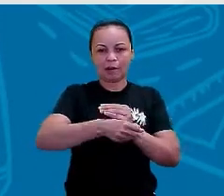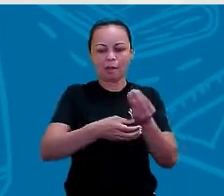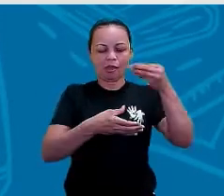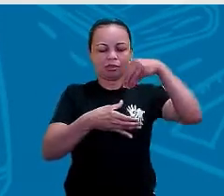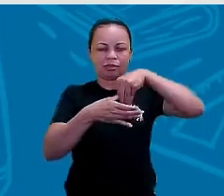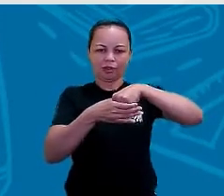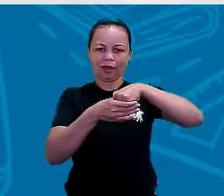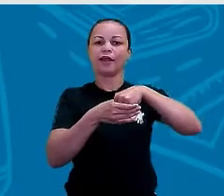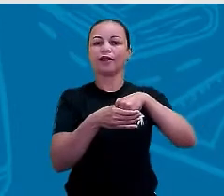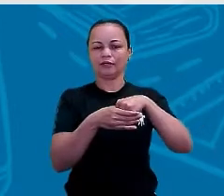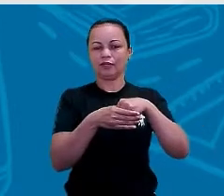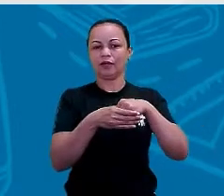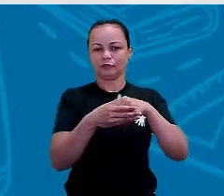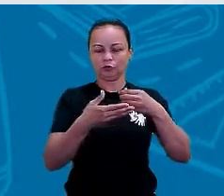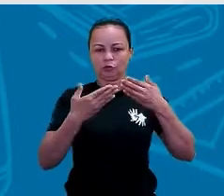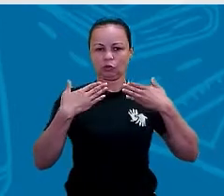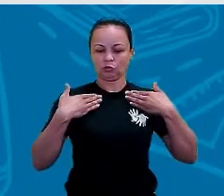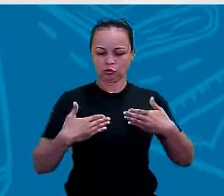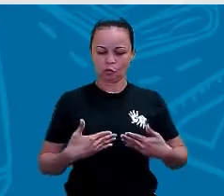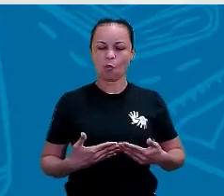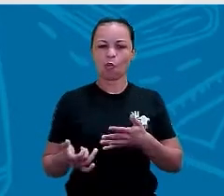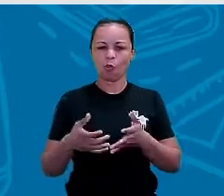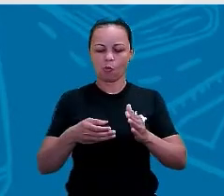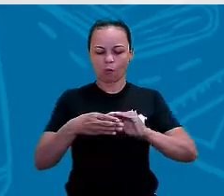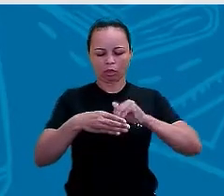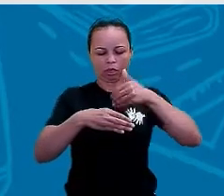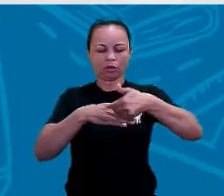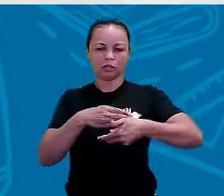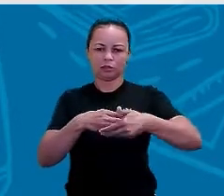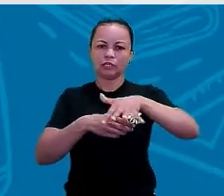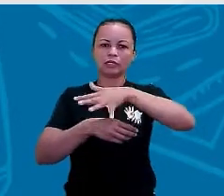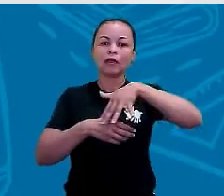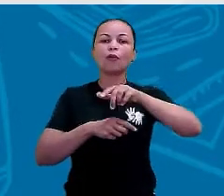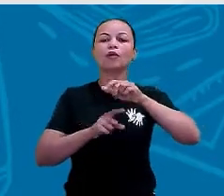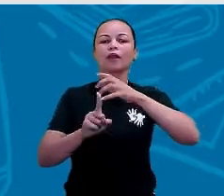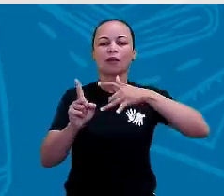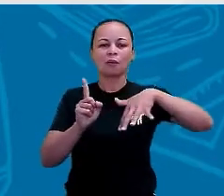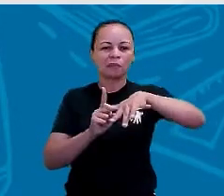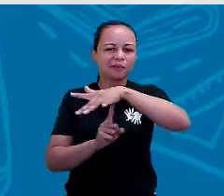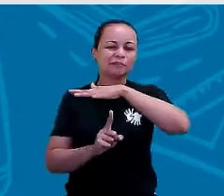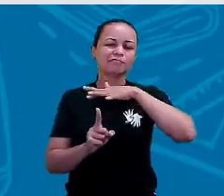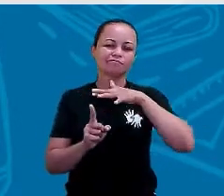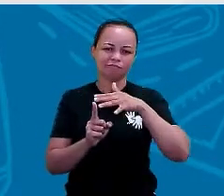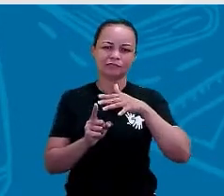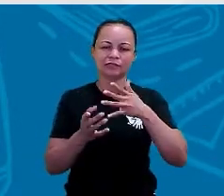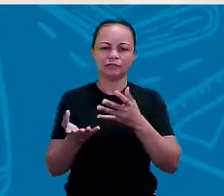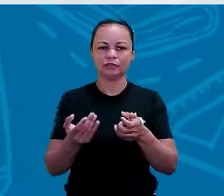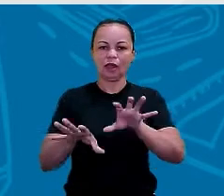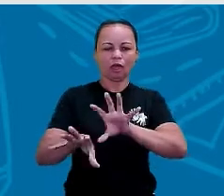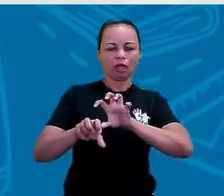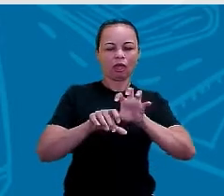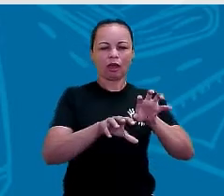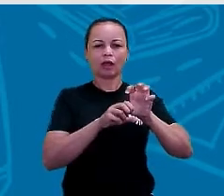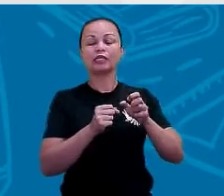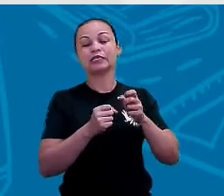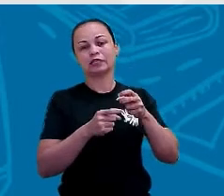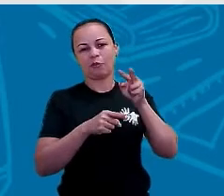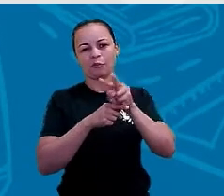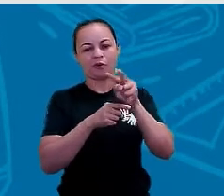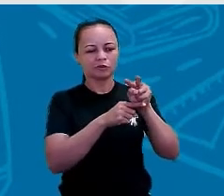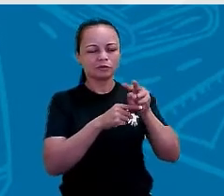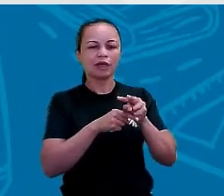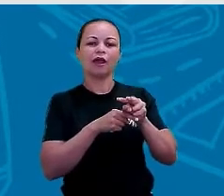interna, a parte interna do nosso organismo e a parte externa, o meio ambiente, né? E, portanto, é um órgão de defesa do